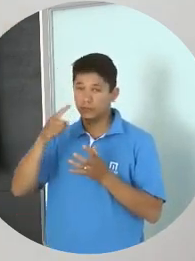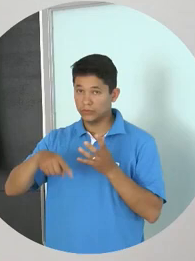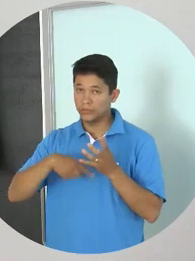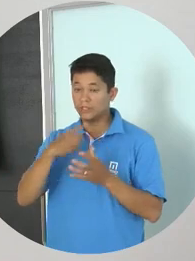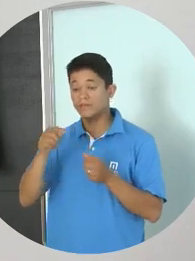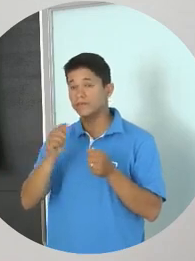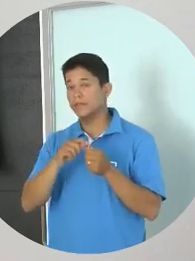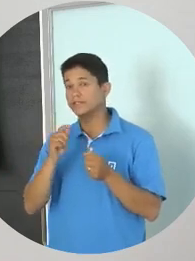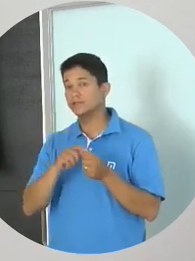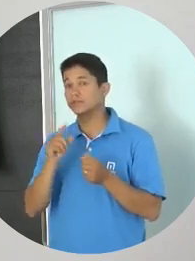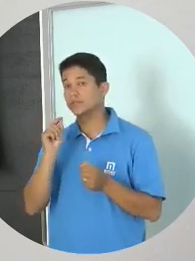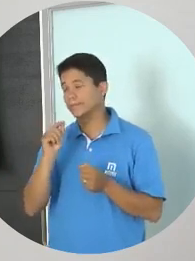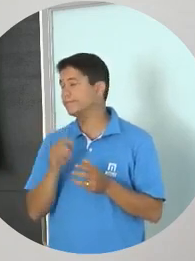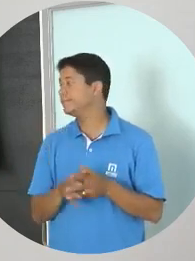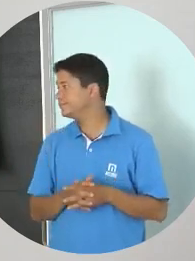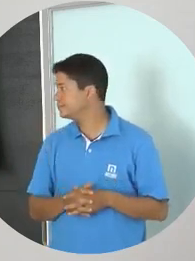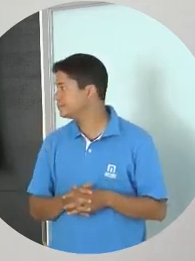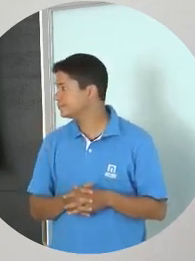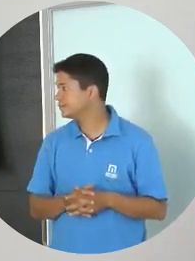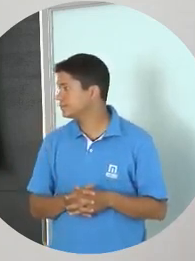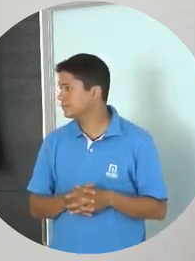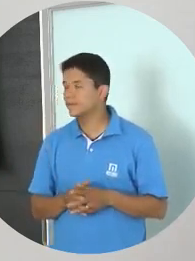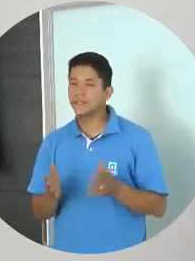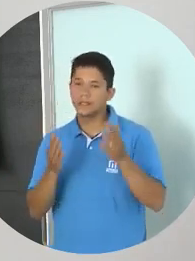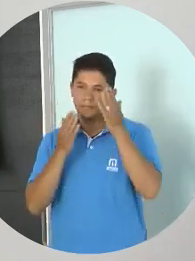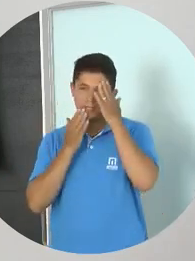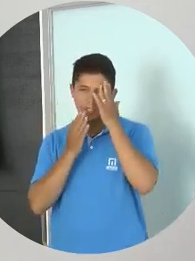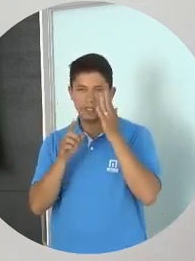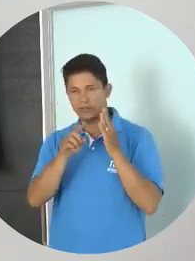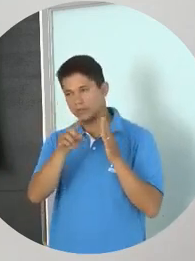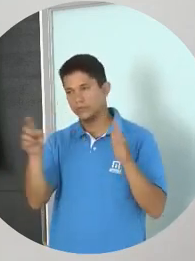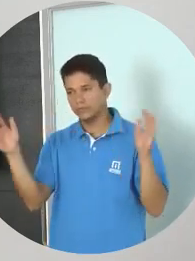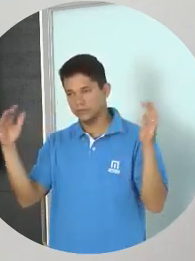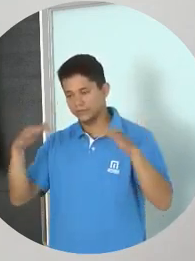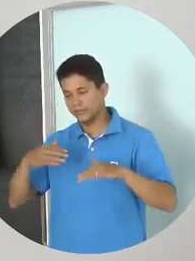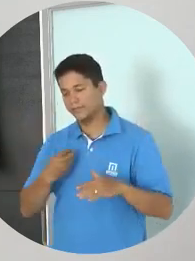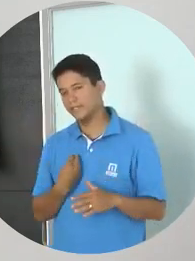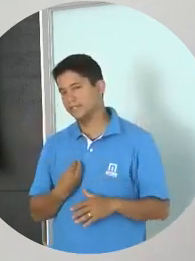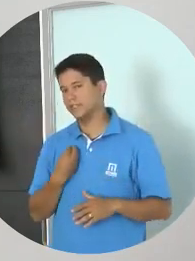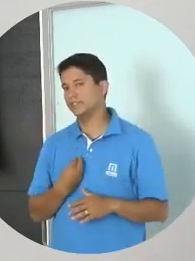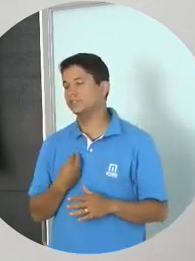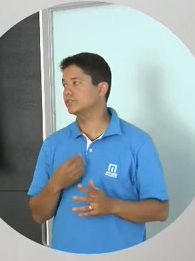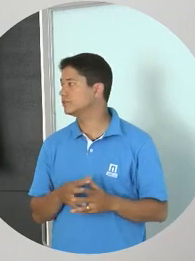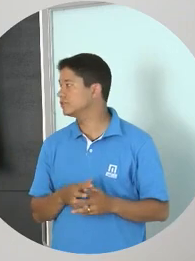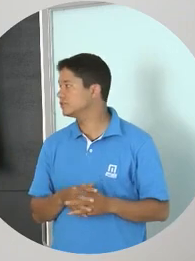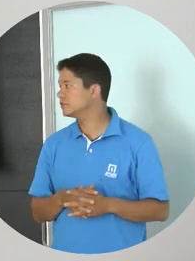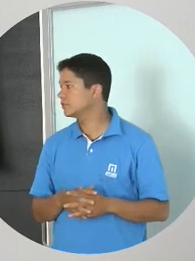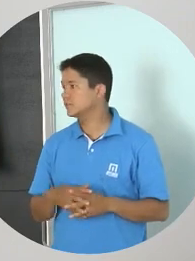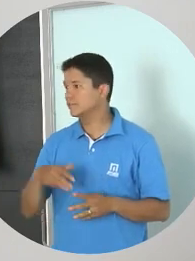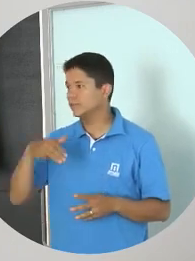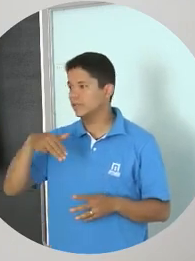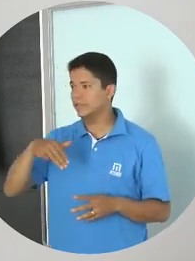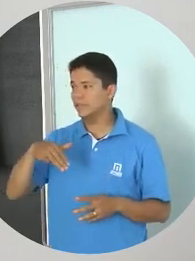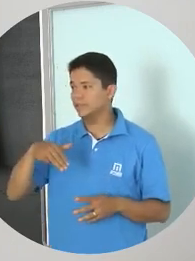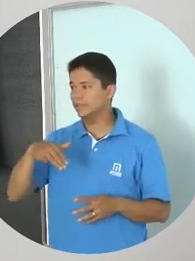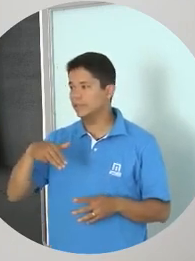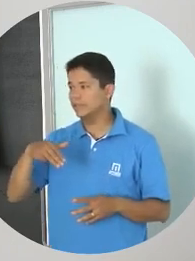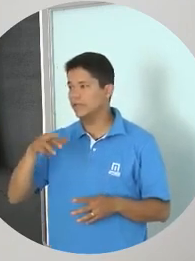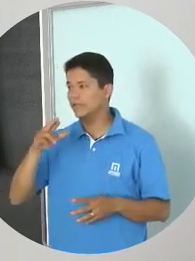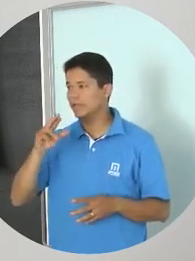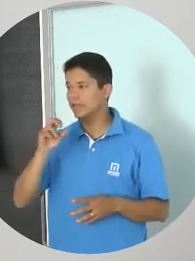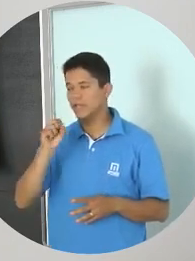geral. Muito grato aí pela presença de todos. Estou vendo o pessoal da MRS, obrigado aí pela